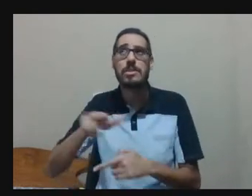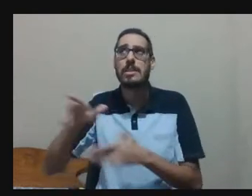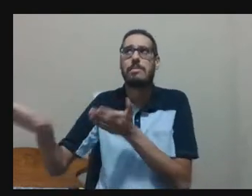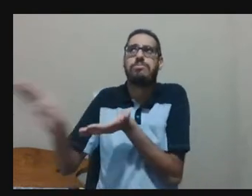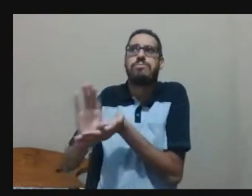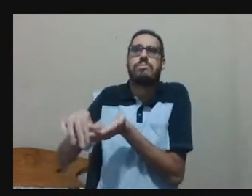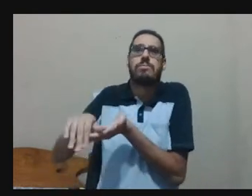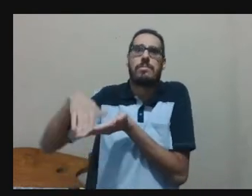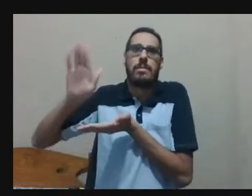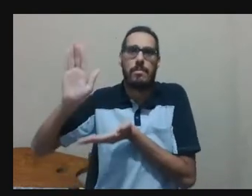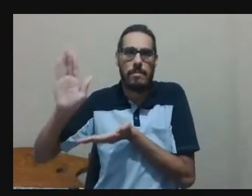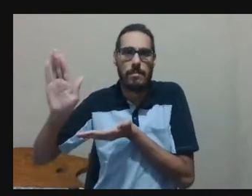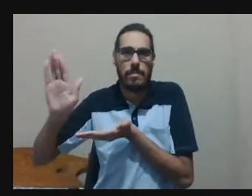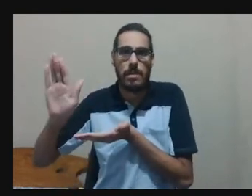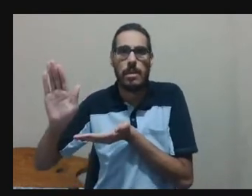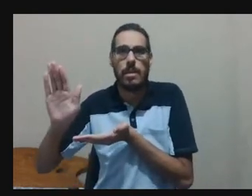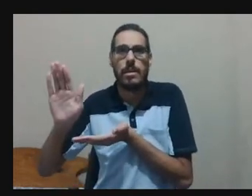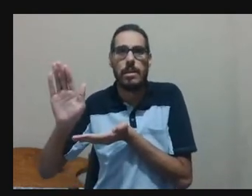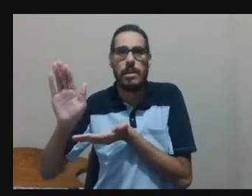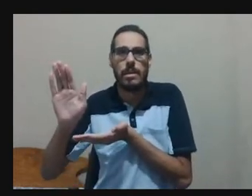dúvida,